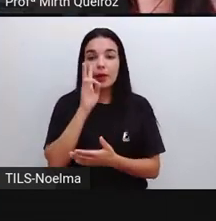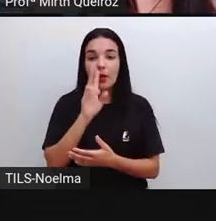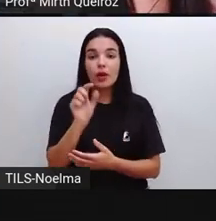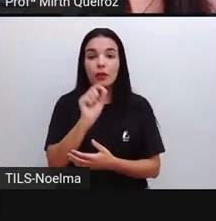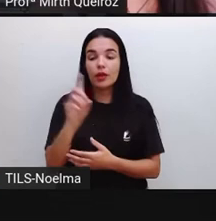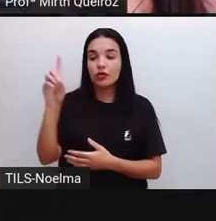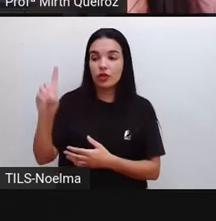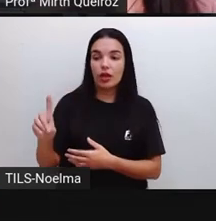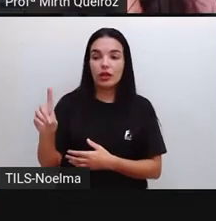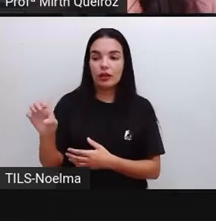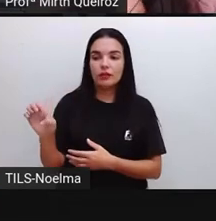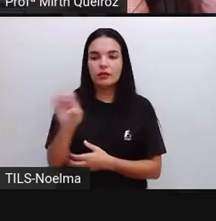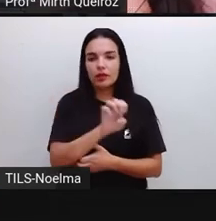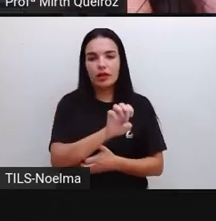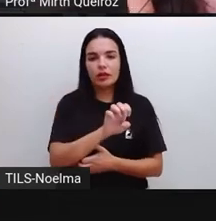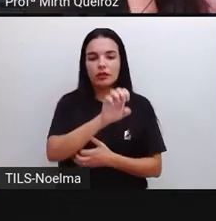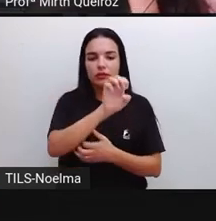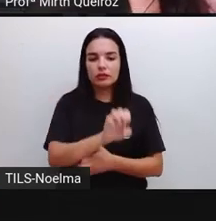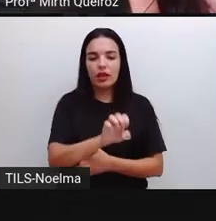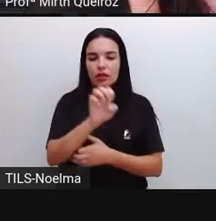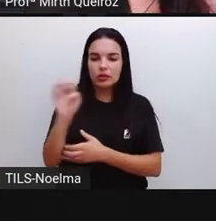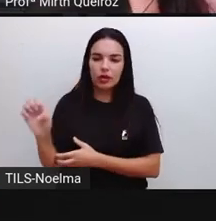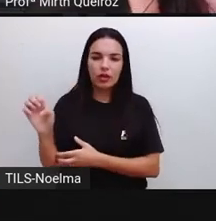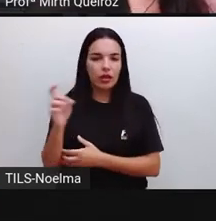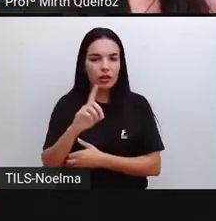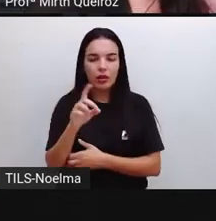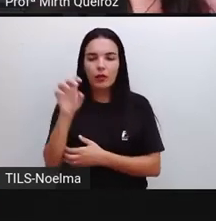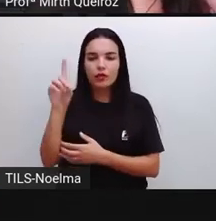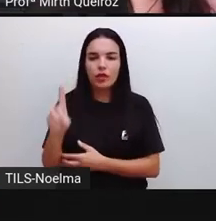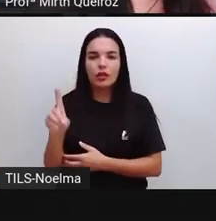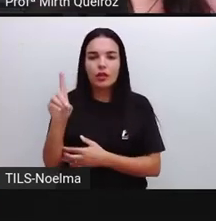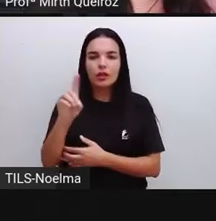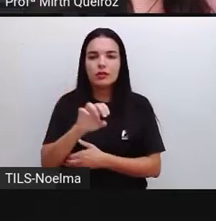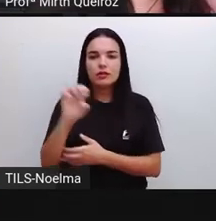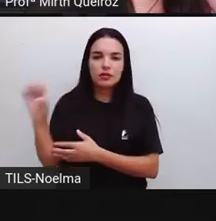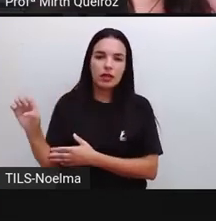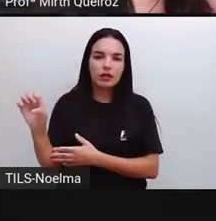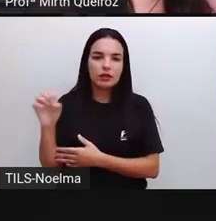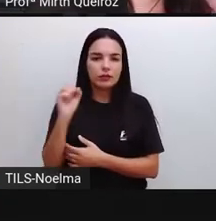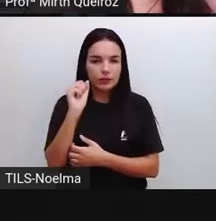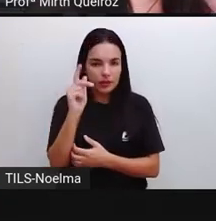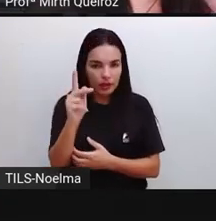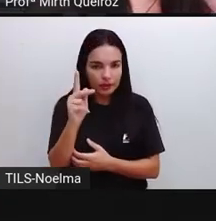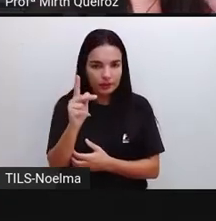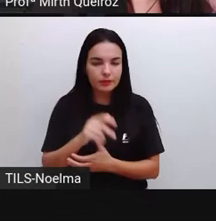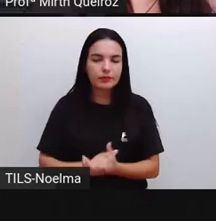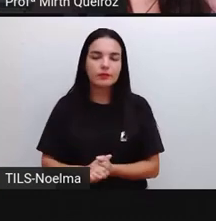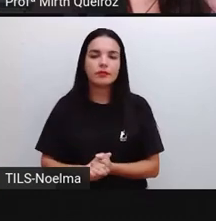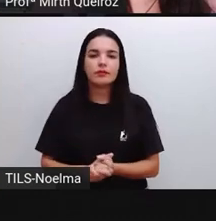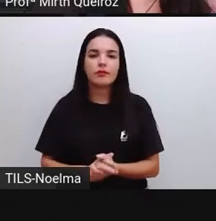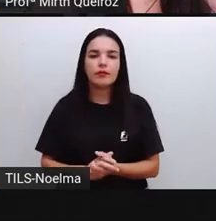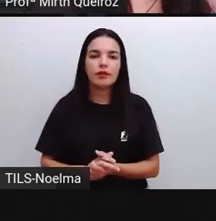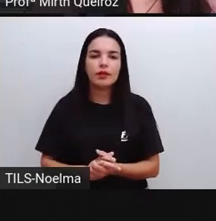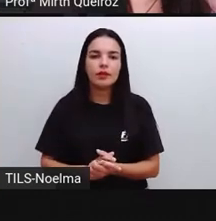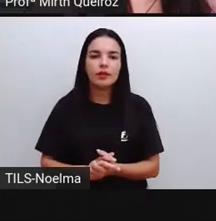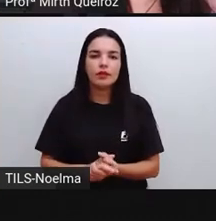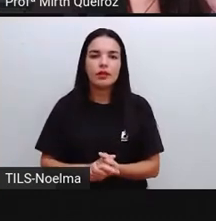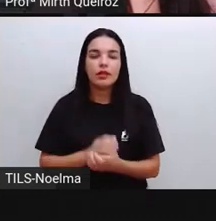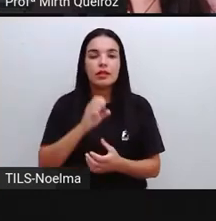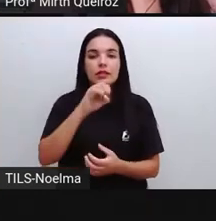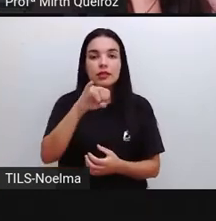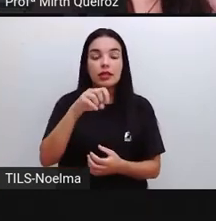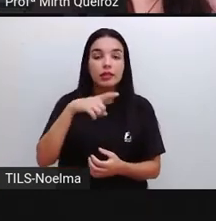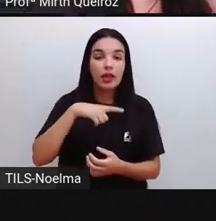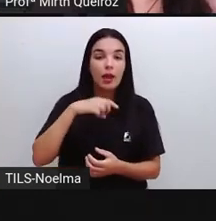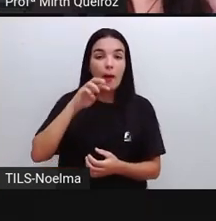a esquerda unidade dezena centena unidade de milhar dezena de milhar centena de milhar se tiver União no meio é a gente